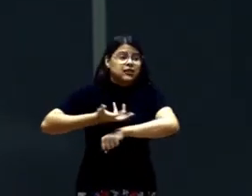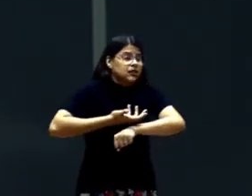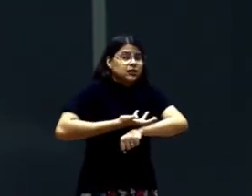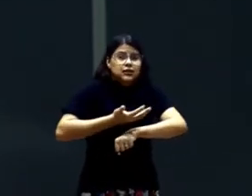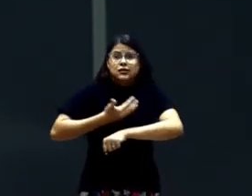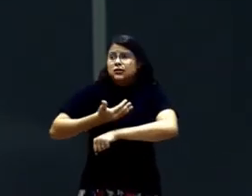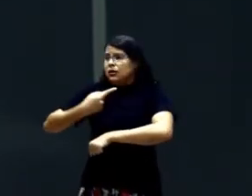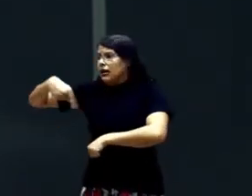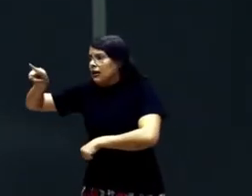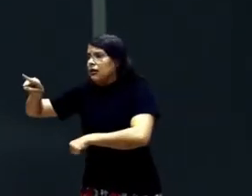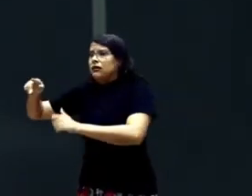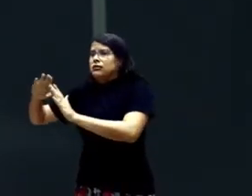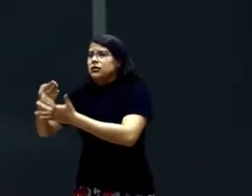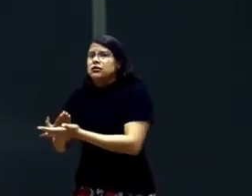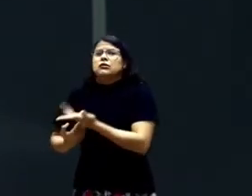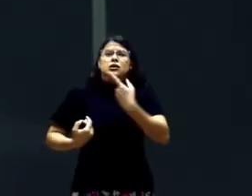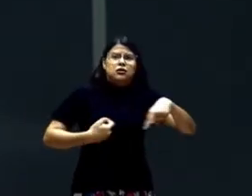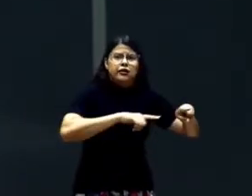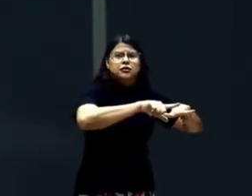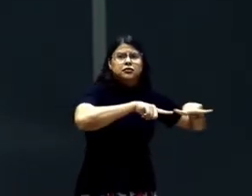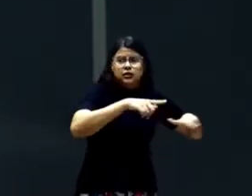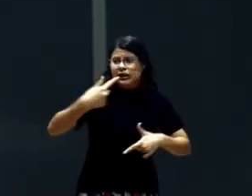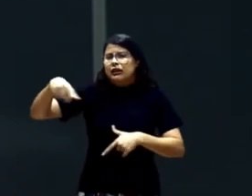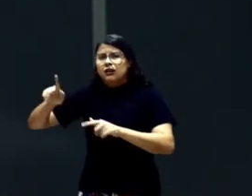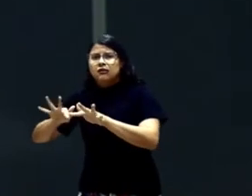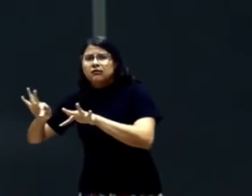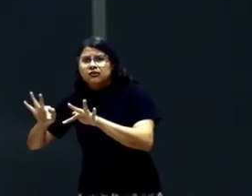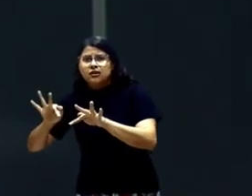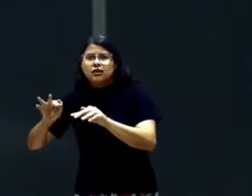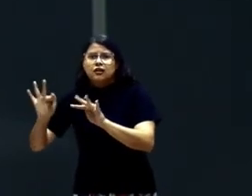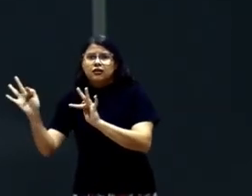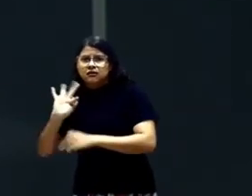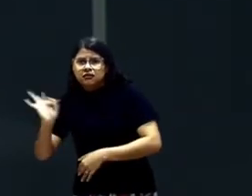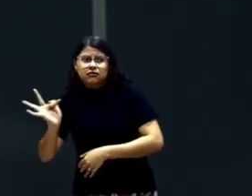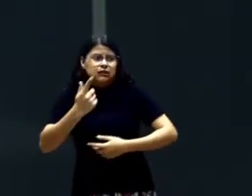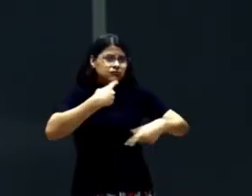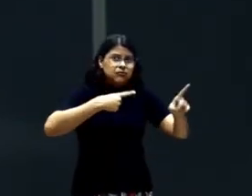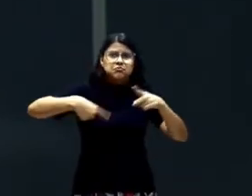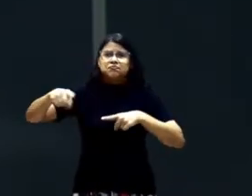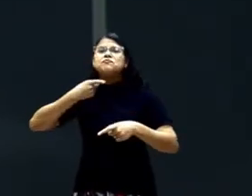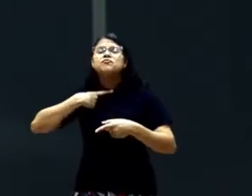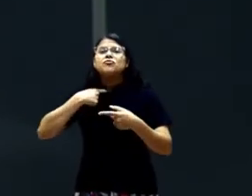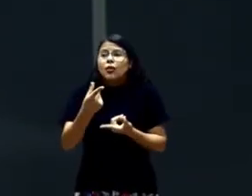correndo de um lado para o outro, procurando, tentando ter,